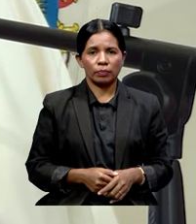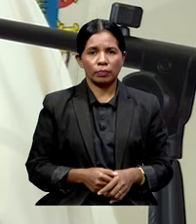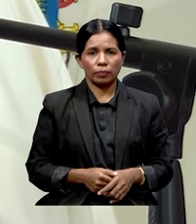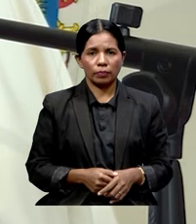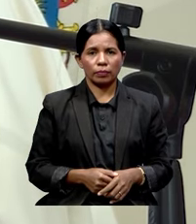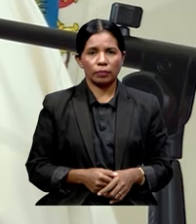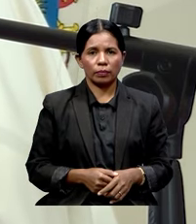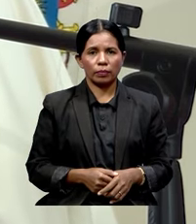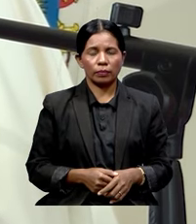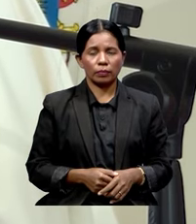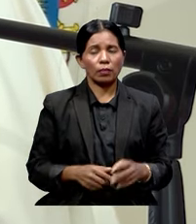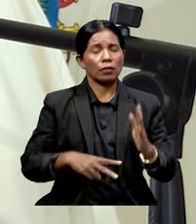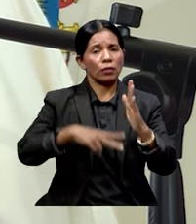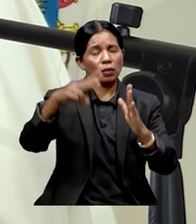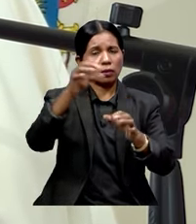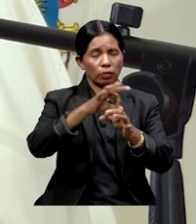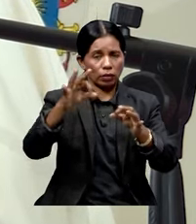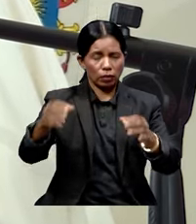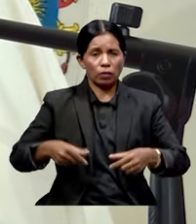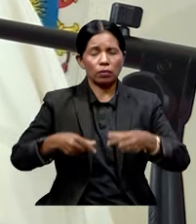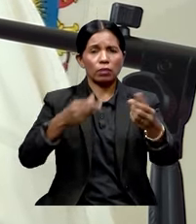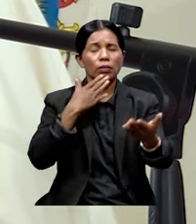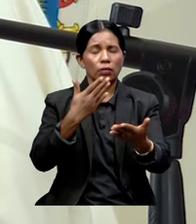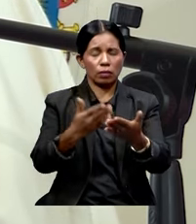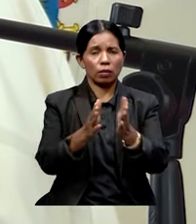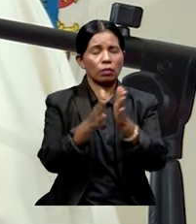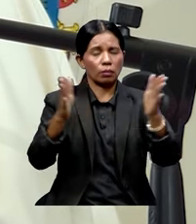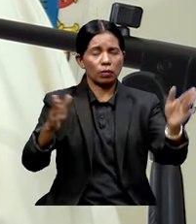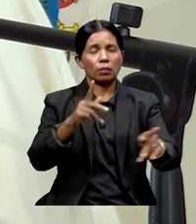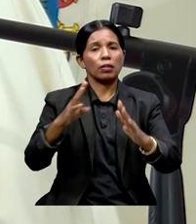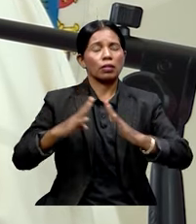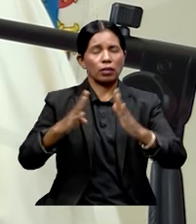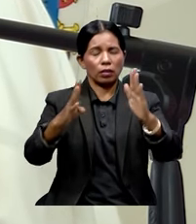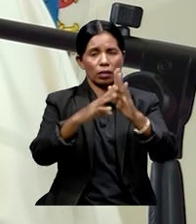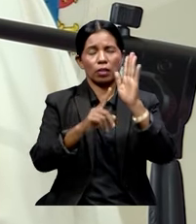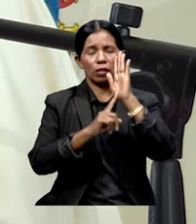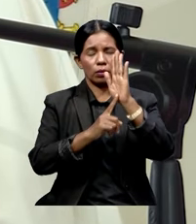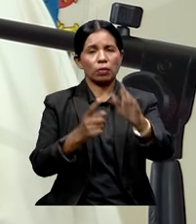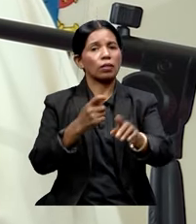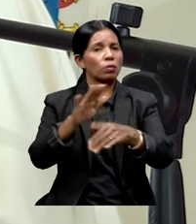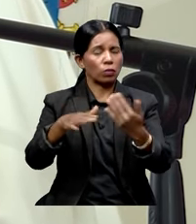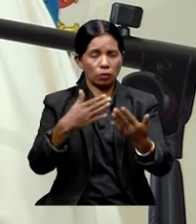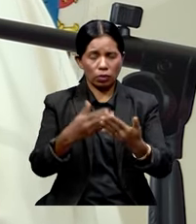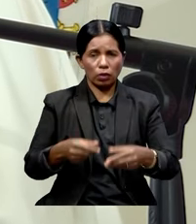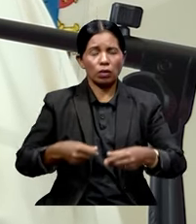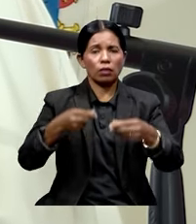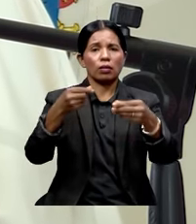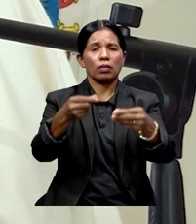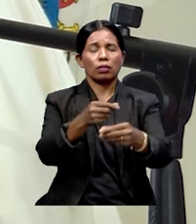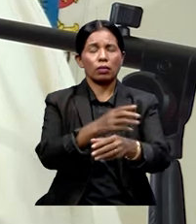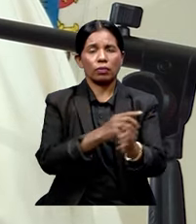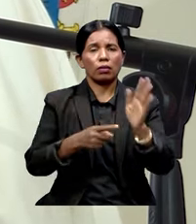misura. Valor espiritual sira fo influencia bot ba construção cidade no realidade temporal sira hotu, fo animo inspira